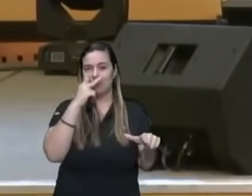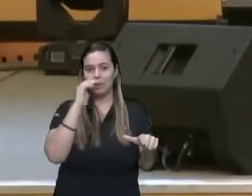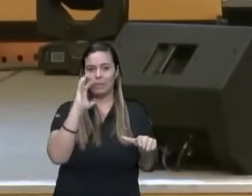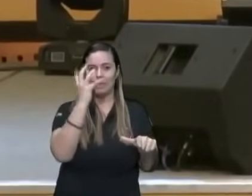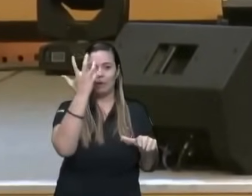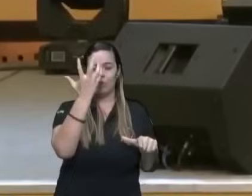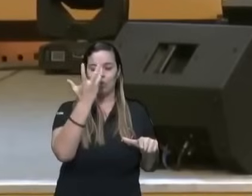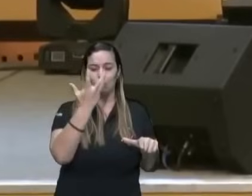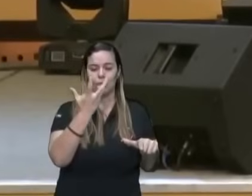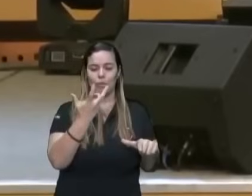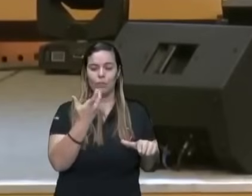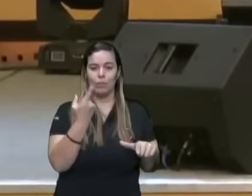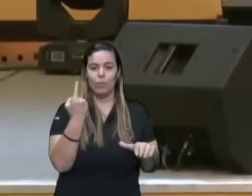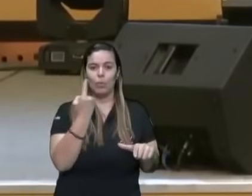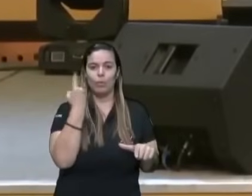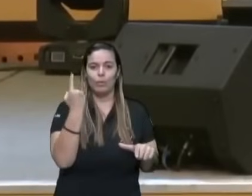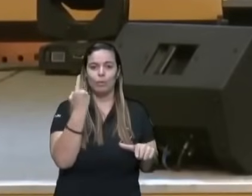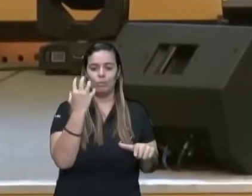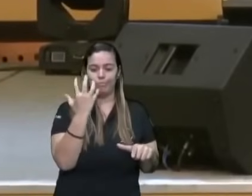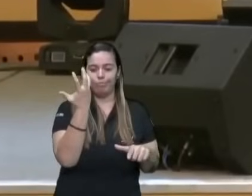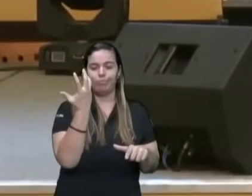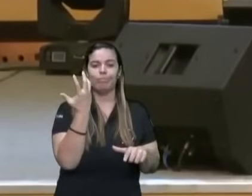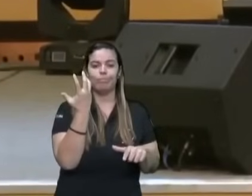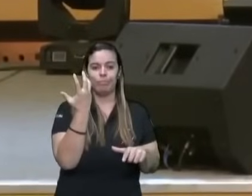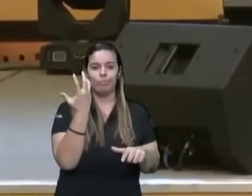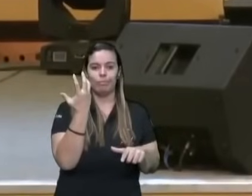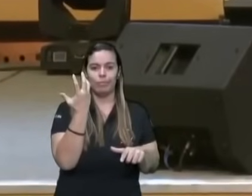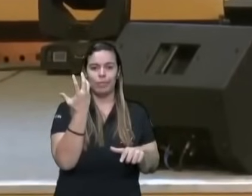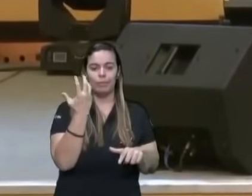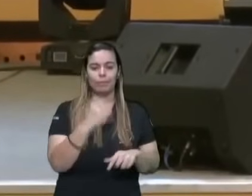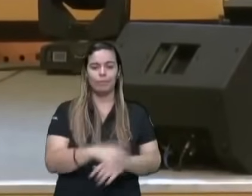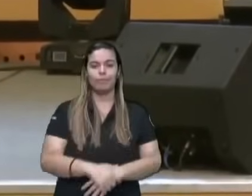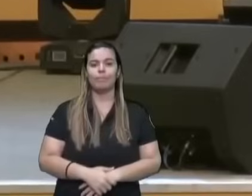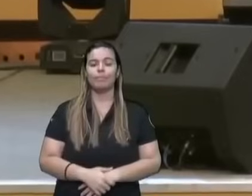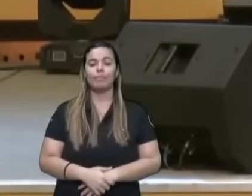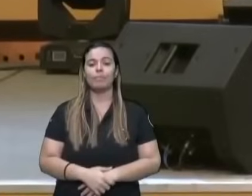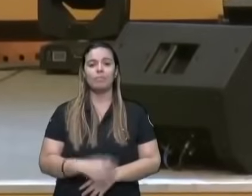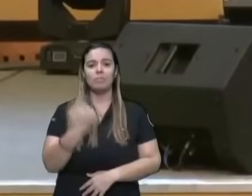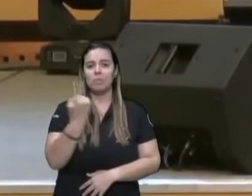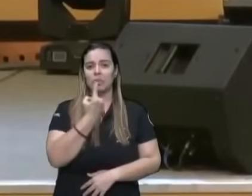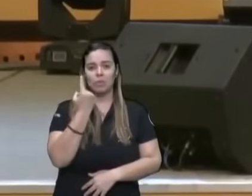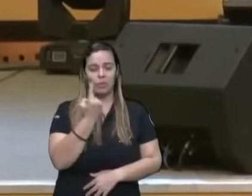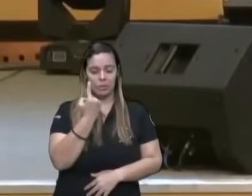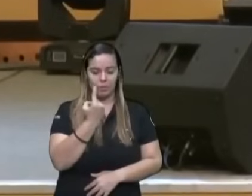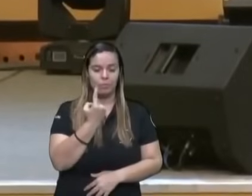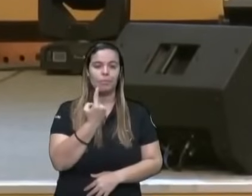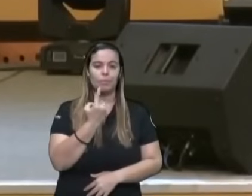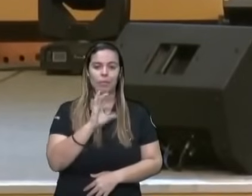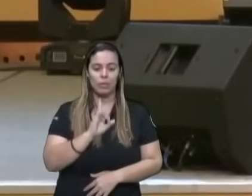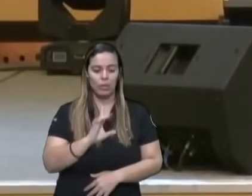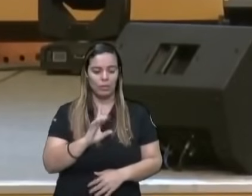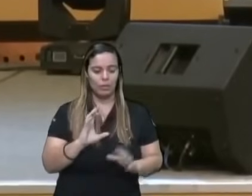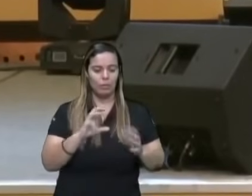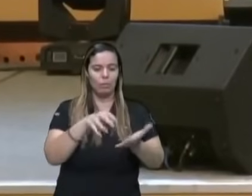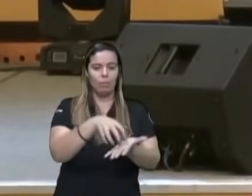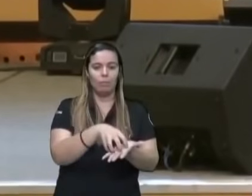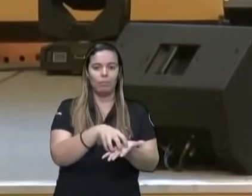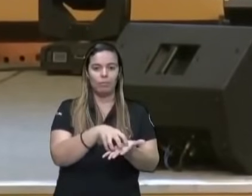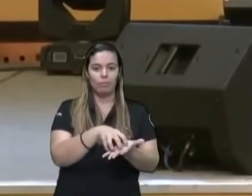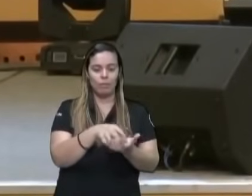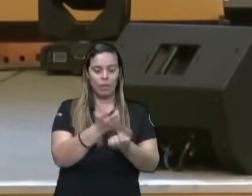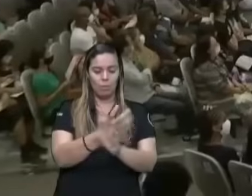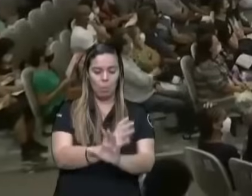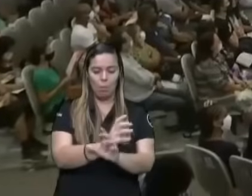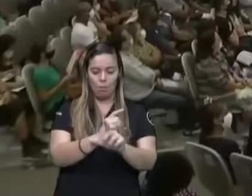arbusto solitário, é a primeira coisa, é solitário, você vai ficar sozinho sem a ajuda